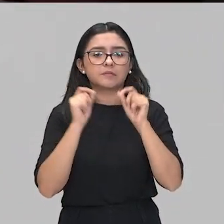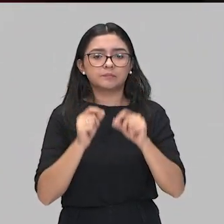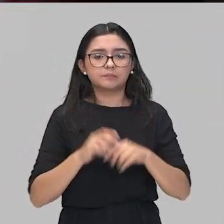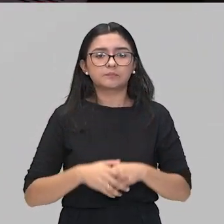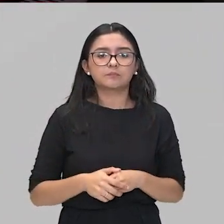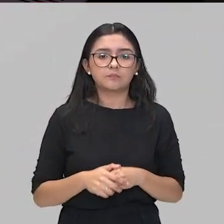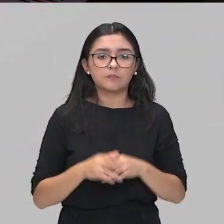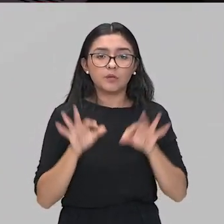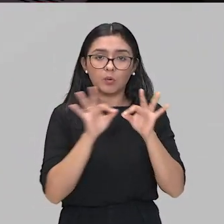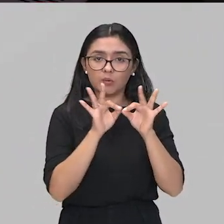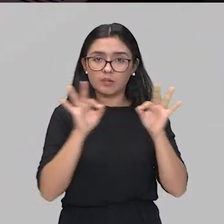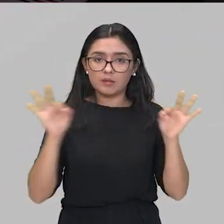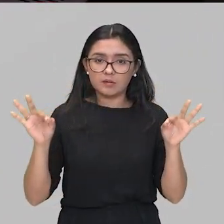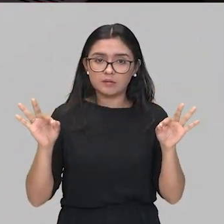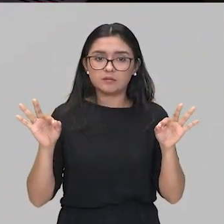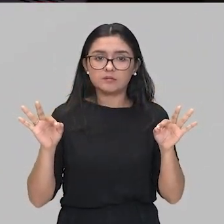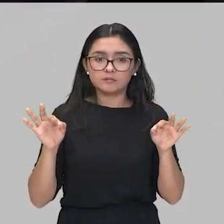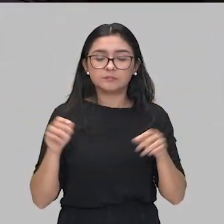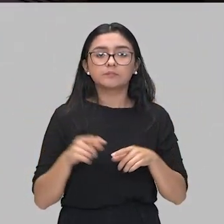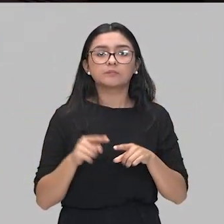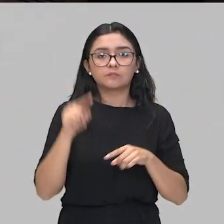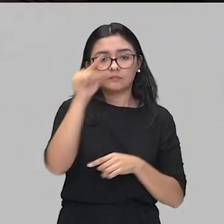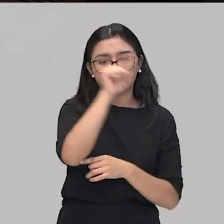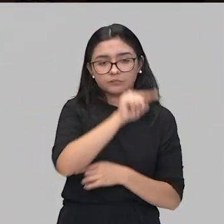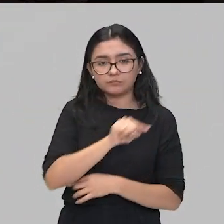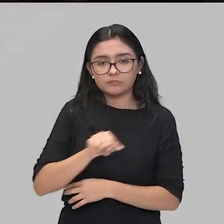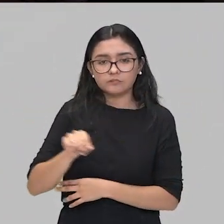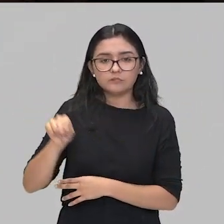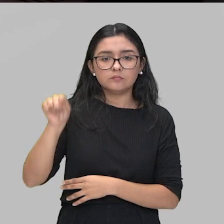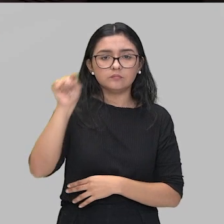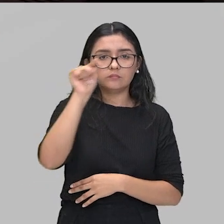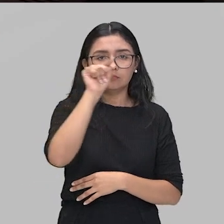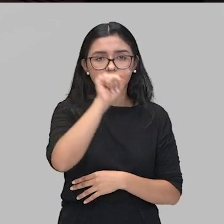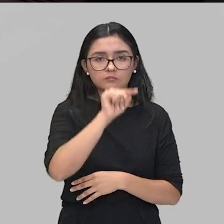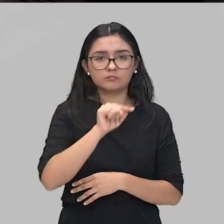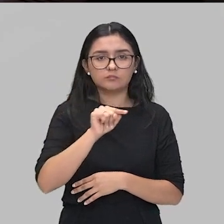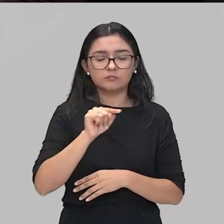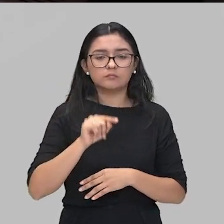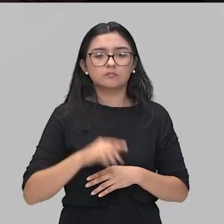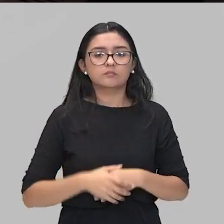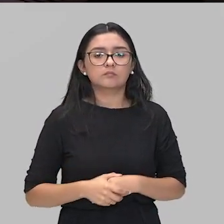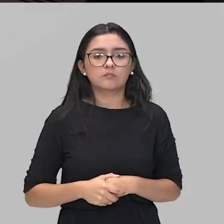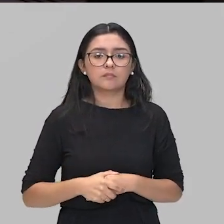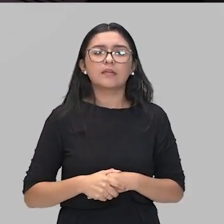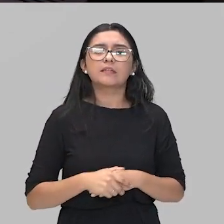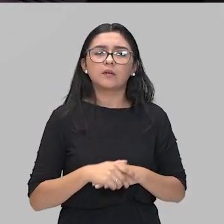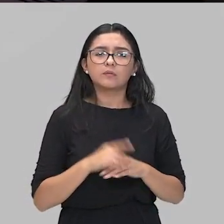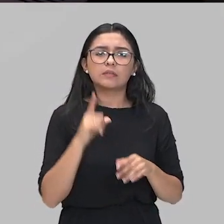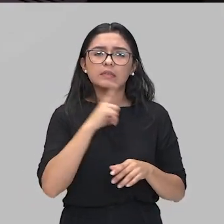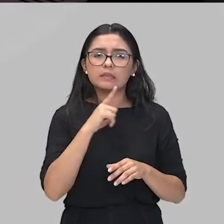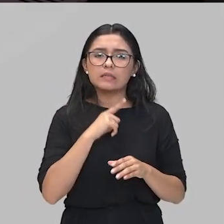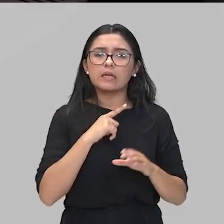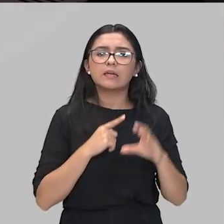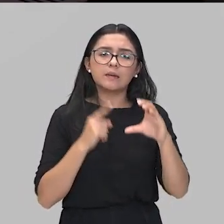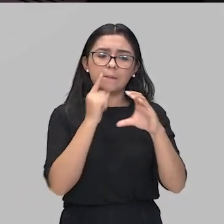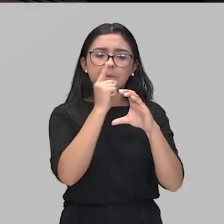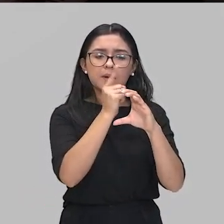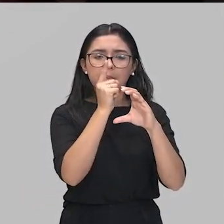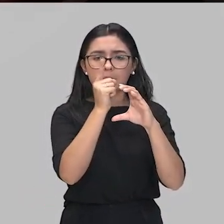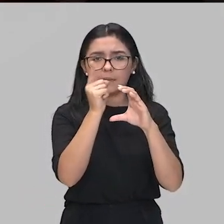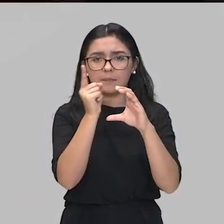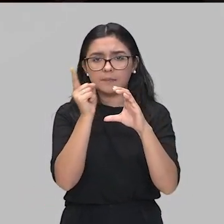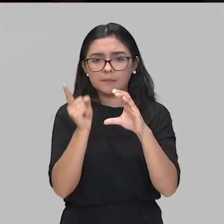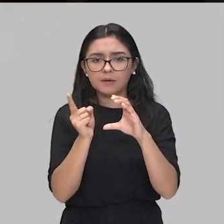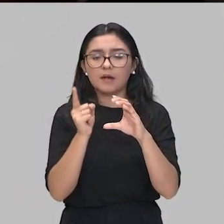laser, aqui está o círculo graduado e cada marca dessa representa um